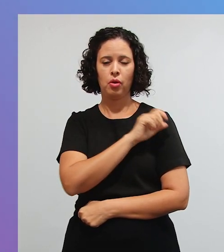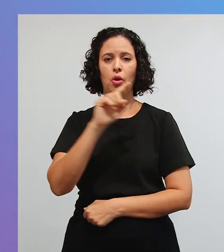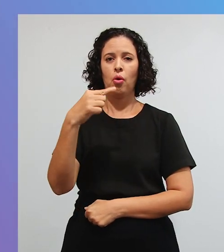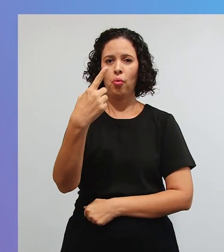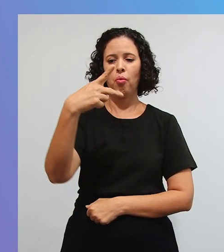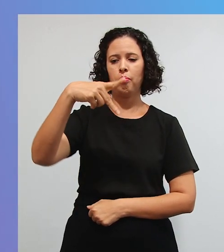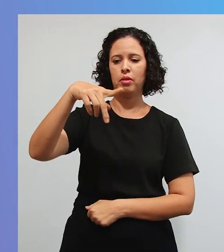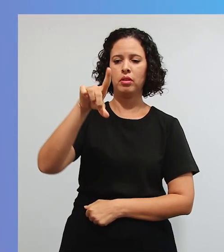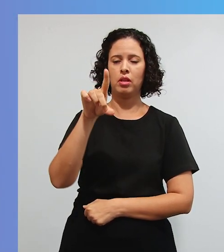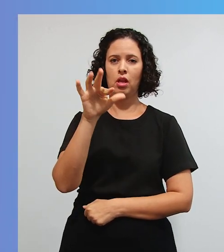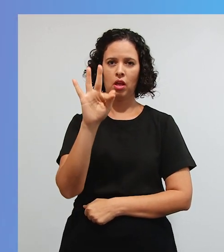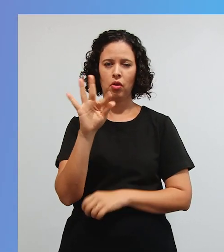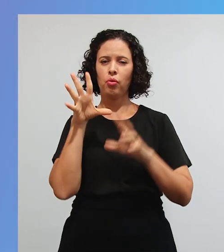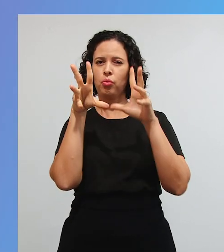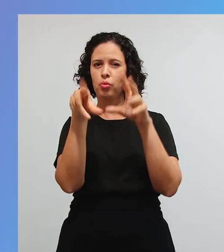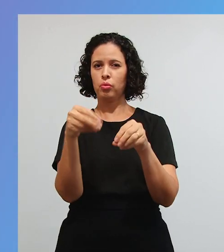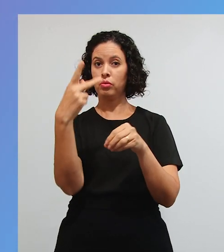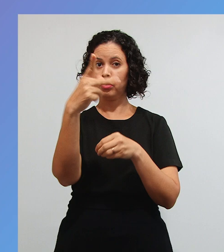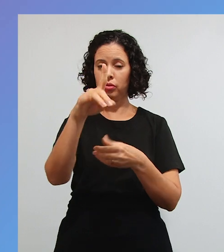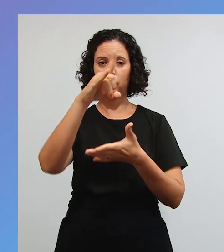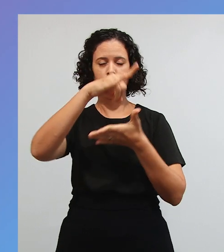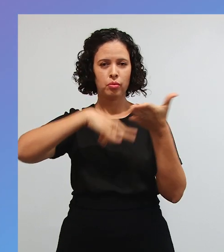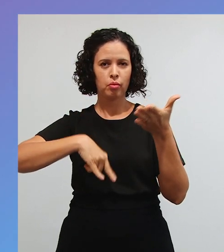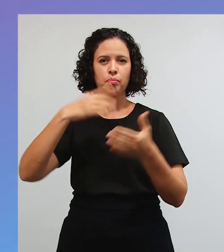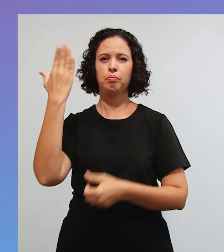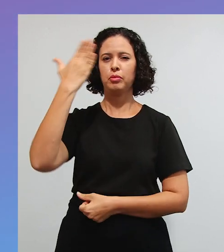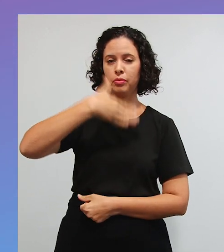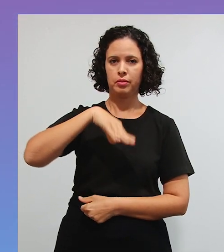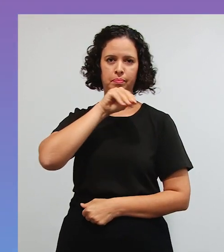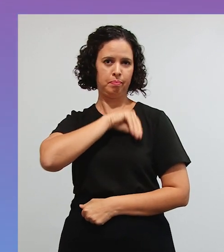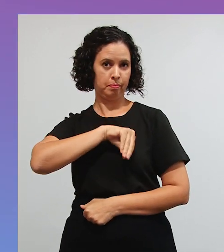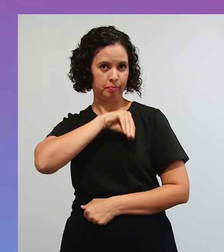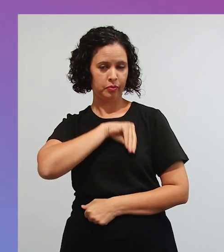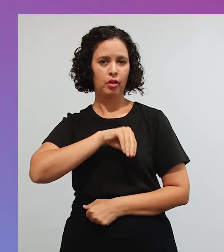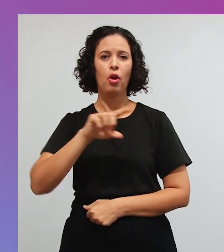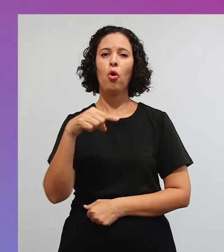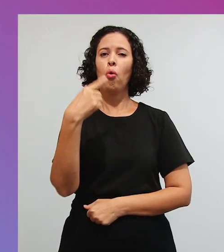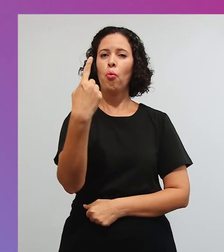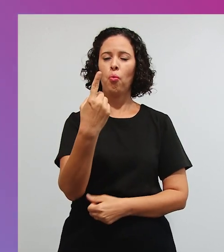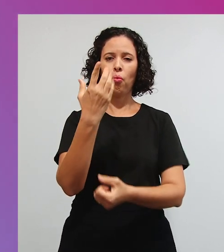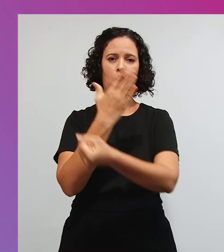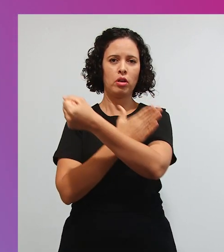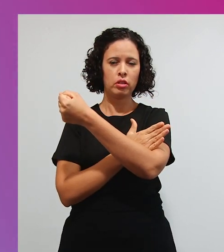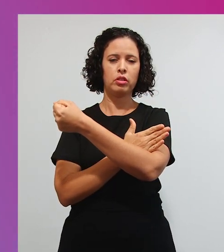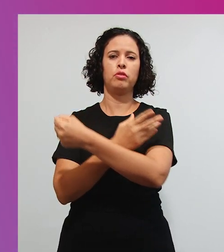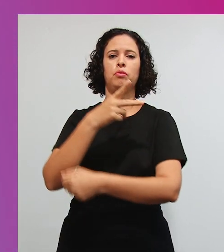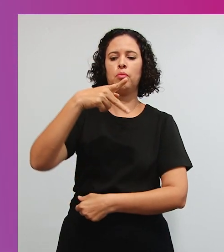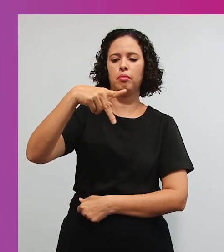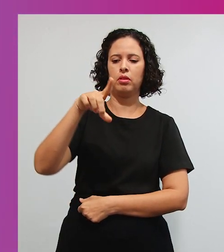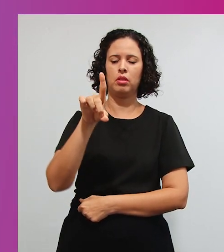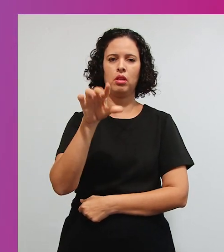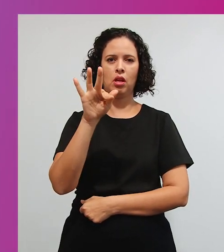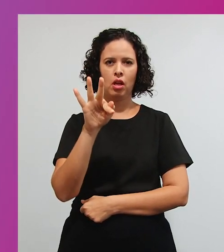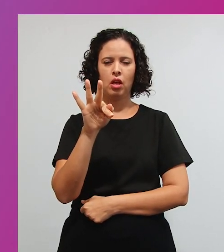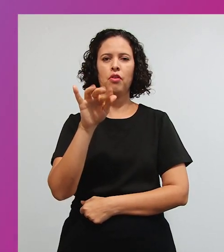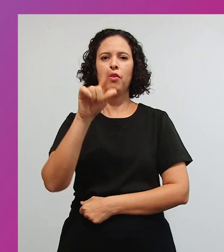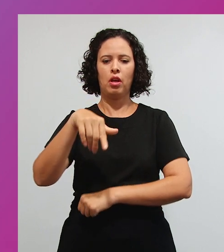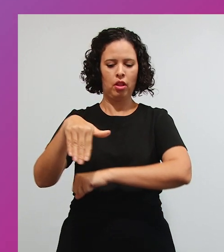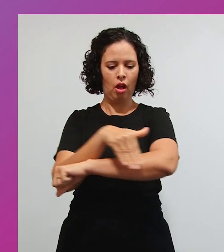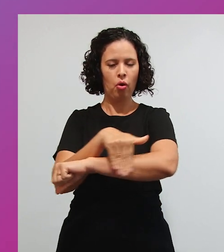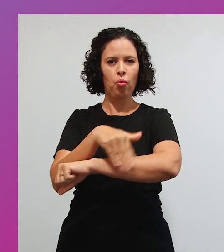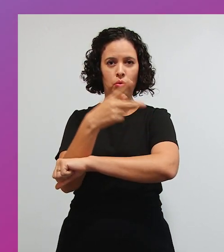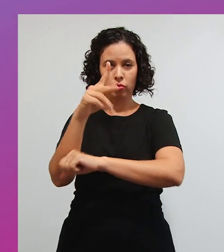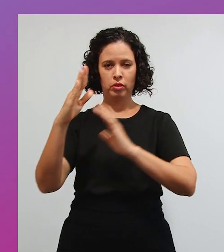arquivo PDF único com todos os documentos de comprovação de renda. Um arquivo PDF com o comprovante de